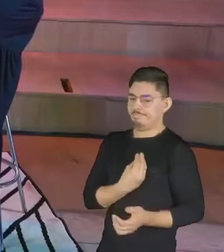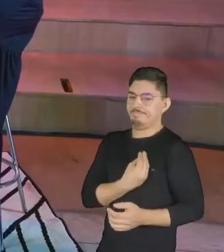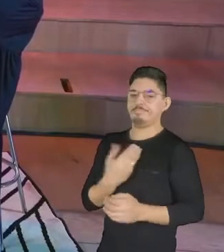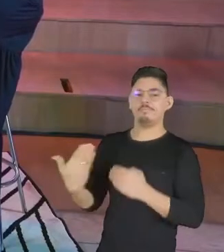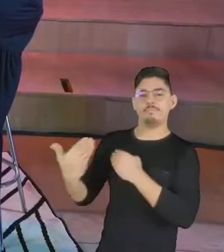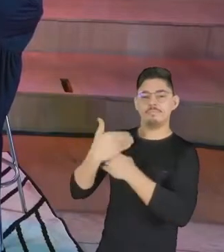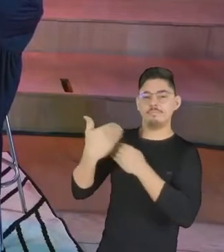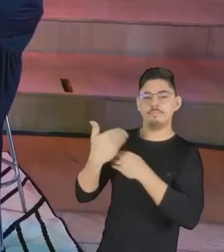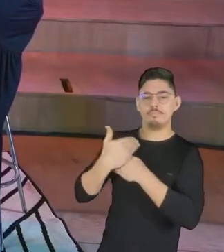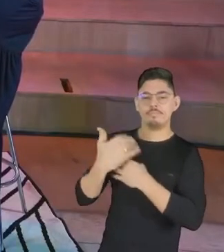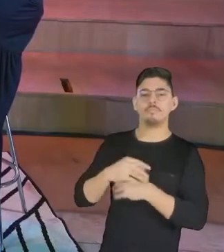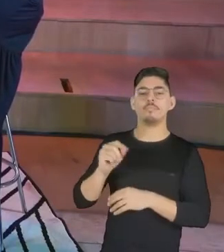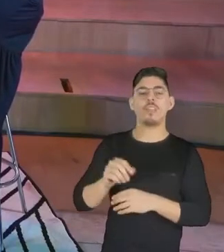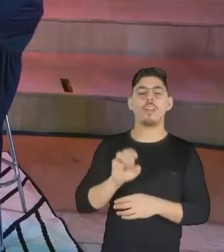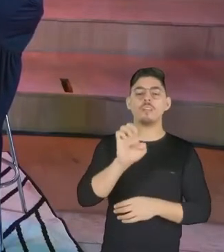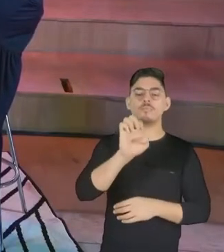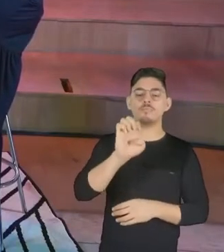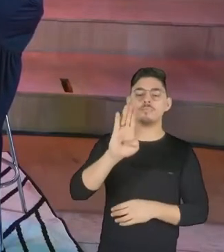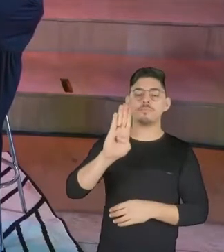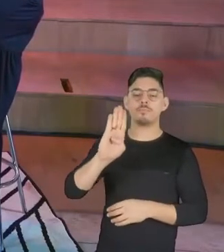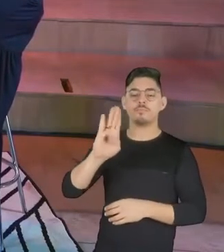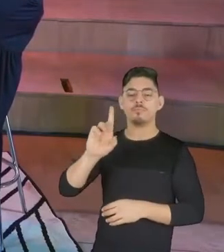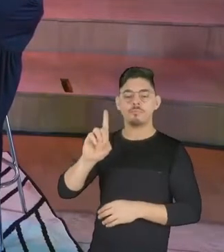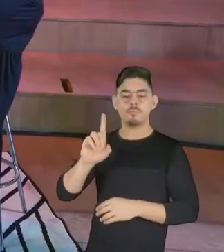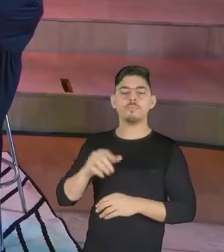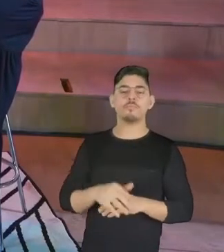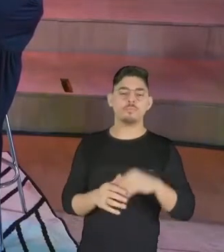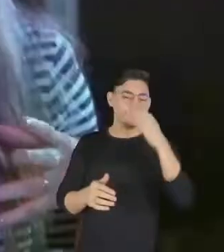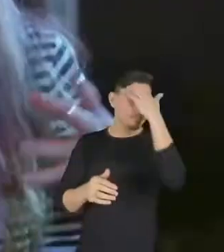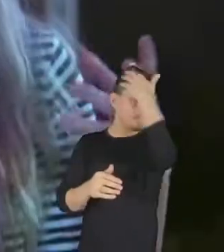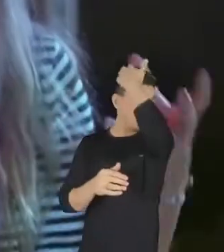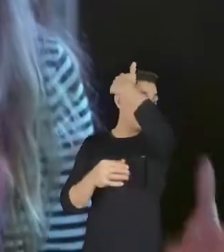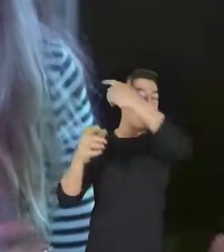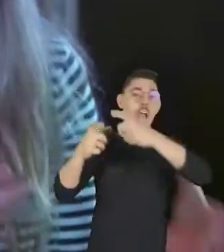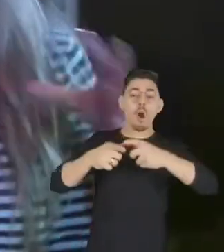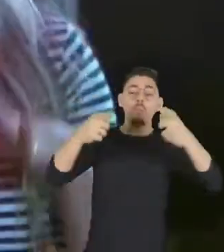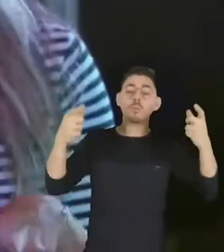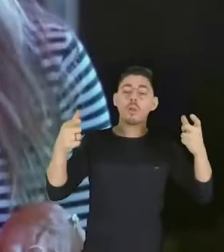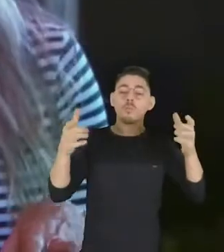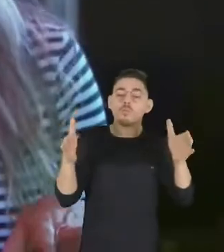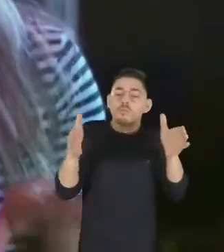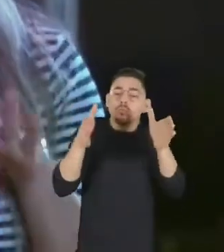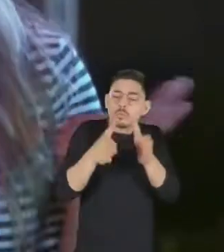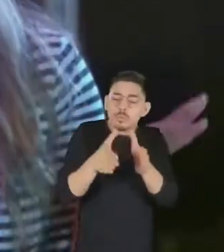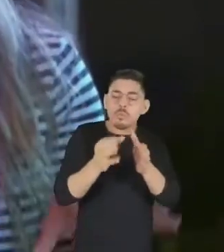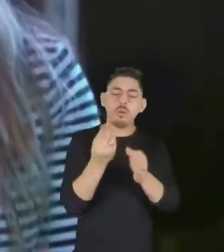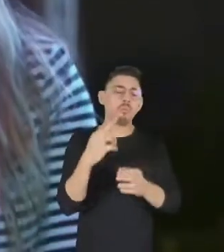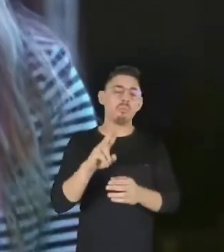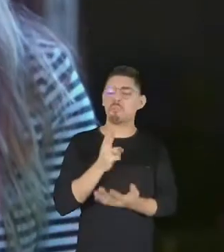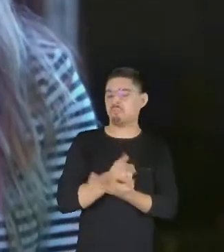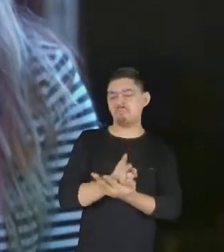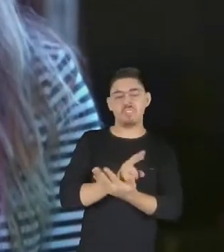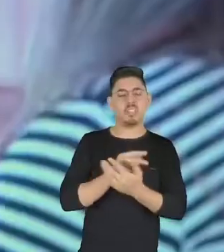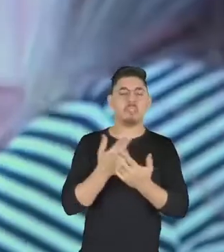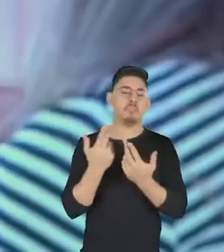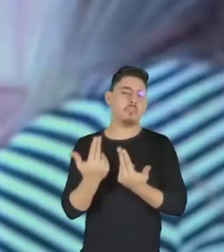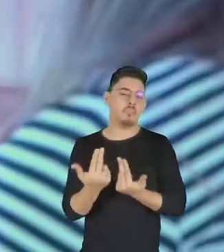nossas salas de EBD, ela aumentou, diminuiu ou permaneceu a mesma